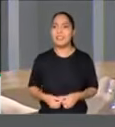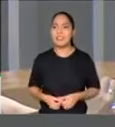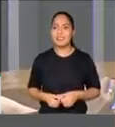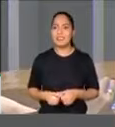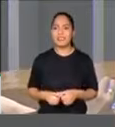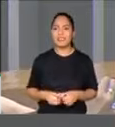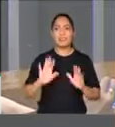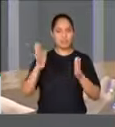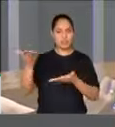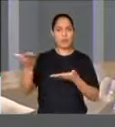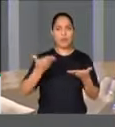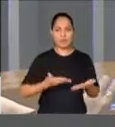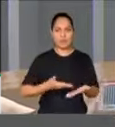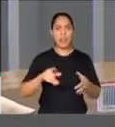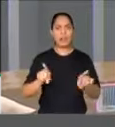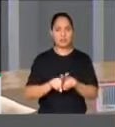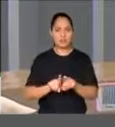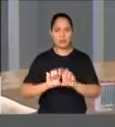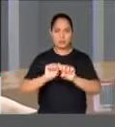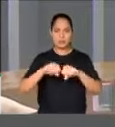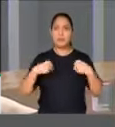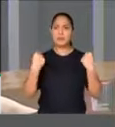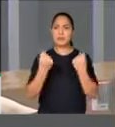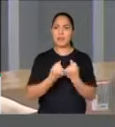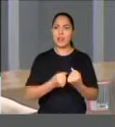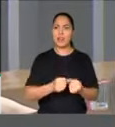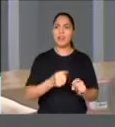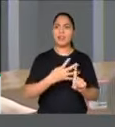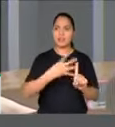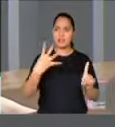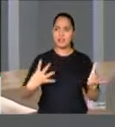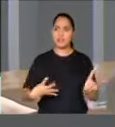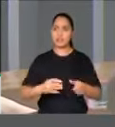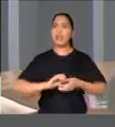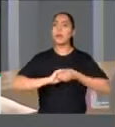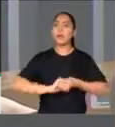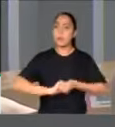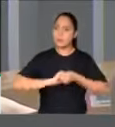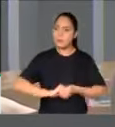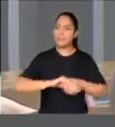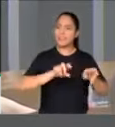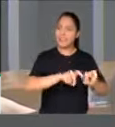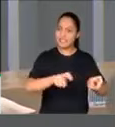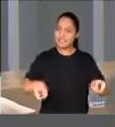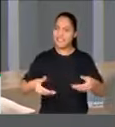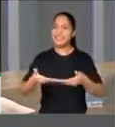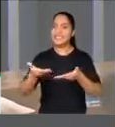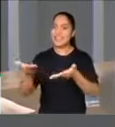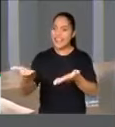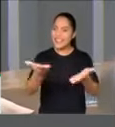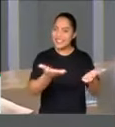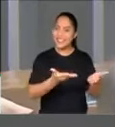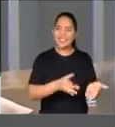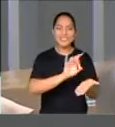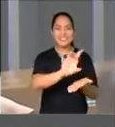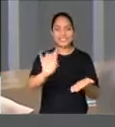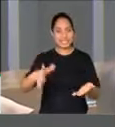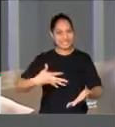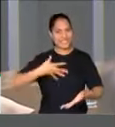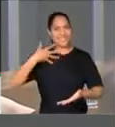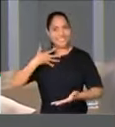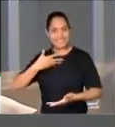para vir para o seminário LGBT. Quero cumprimentar todos da mesa, quero cumprimentar cada um de vocês que está sendo homenageado